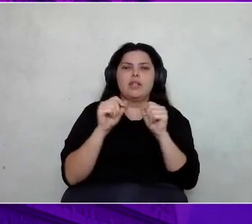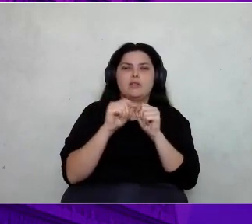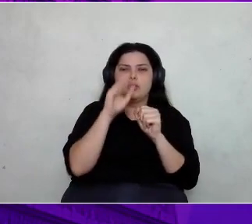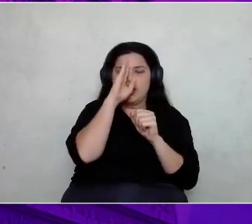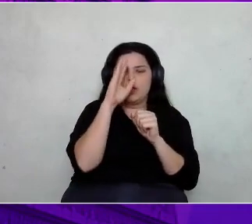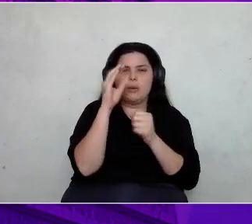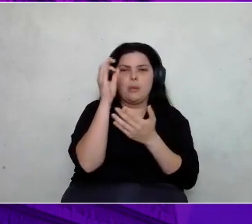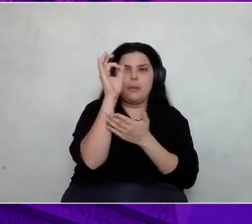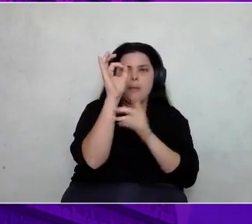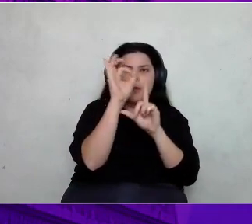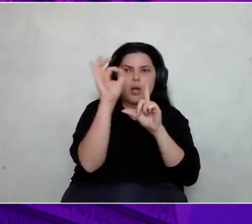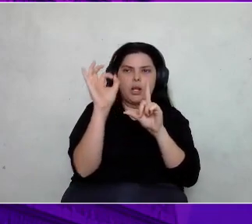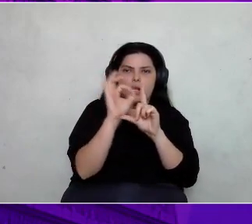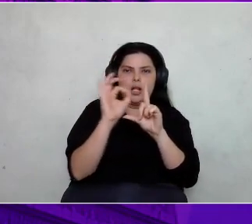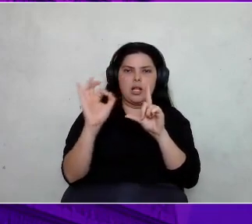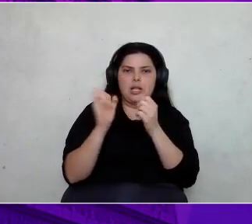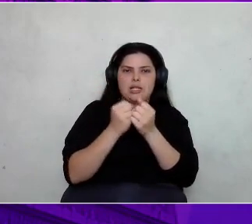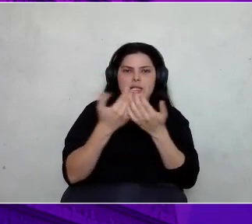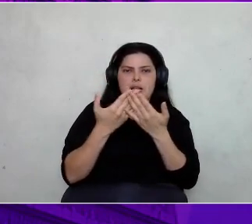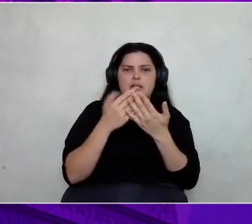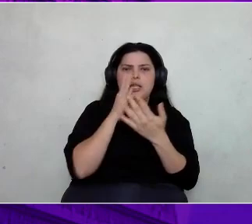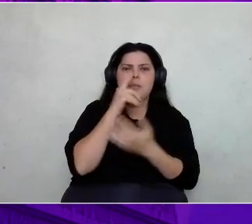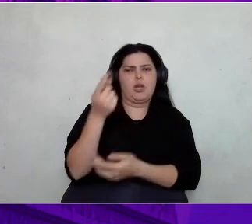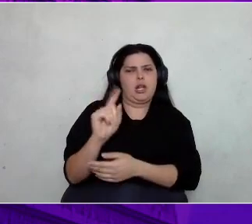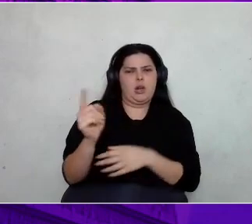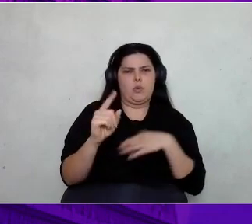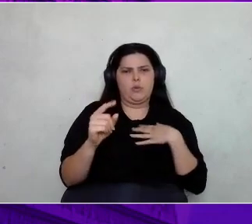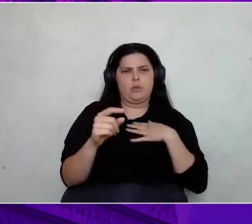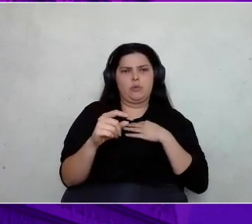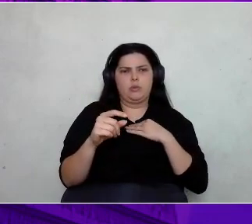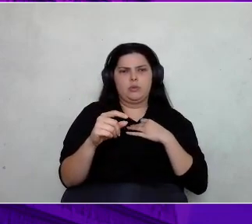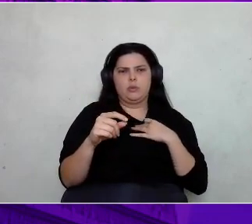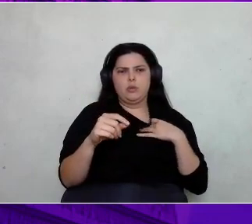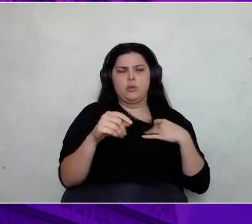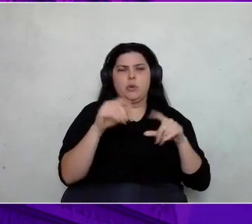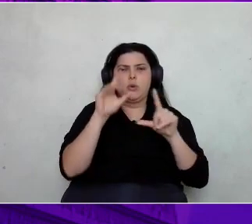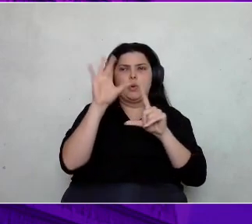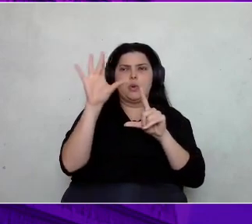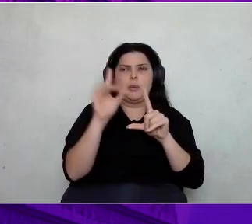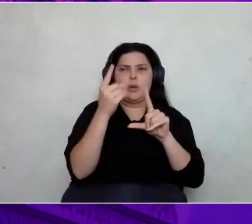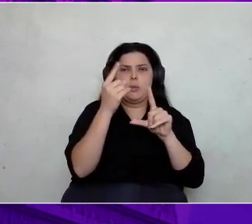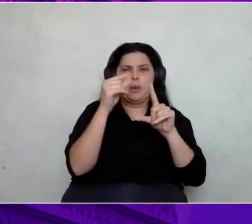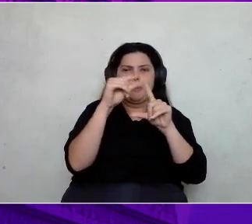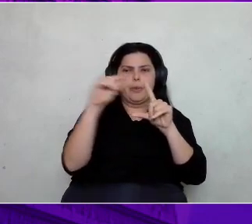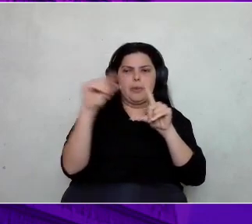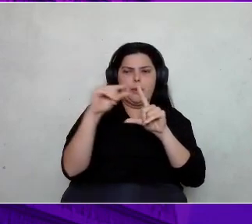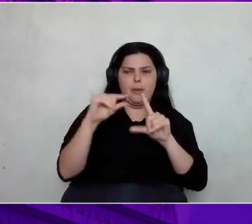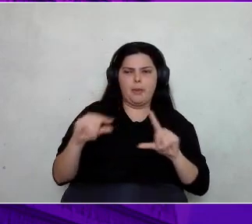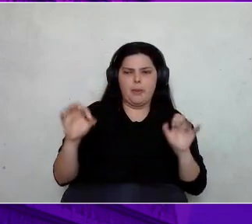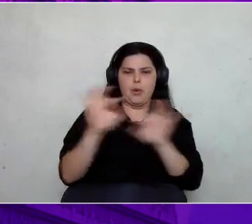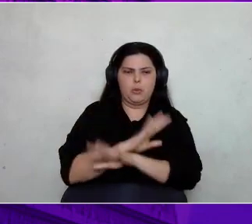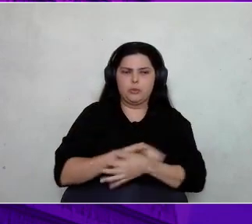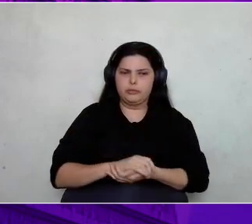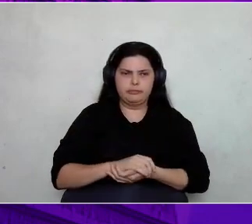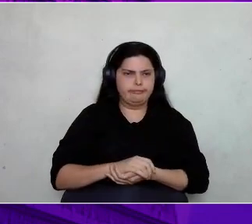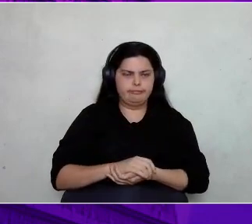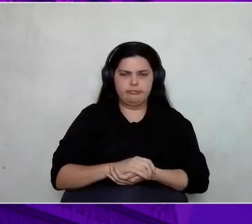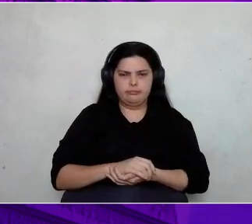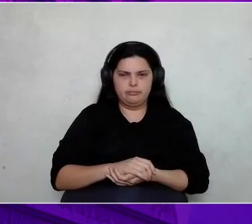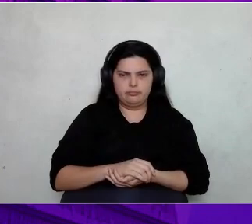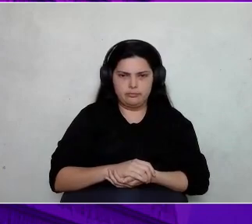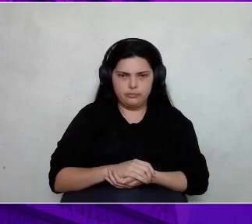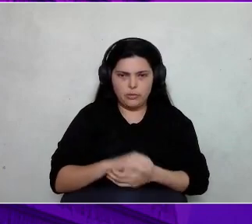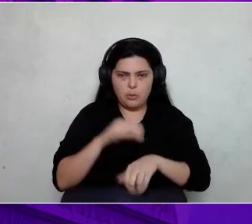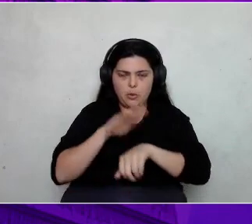tá? Não dá tanto trabalho assim. Tu copia, faz uma, copia, e daí depois é exponencial, né? É só ir copiando, chega numa hora que tu tem um monte.